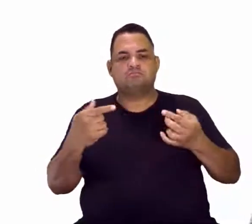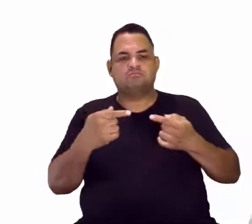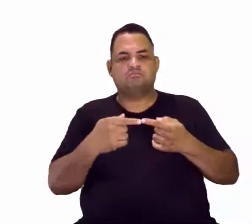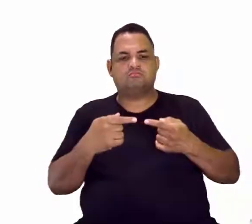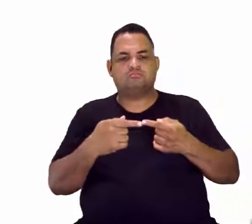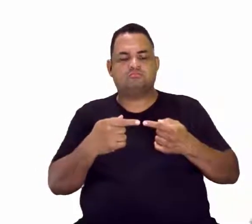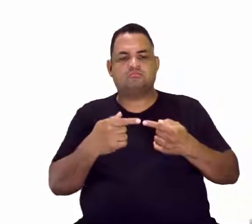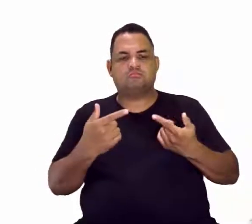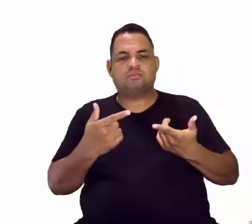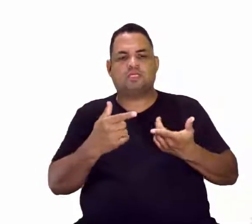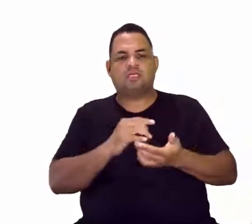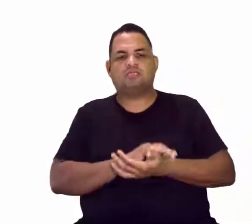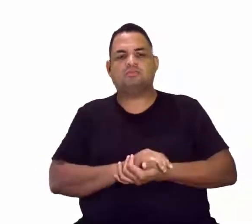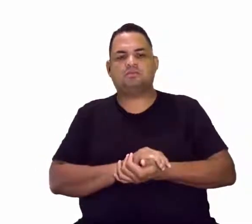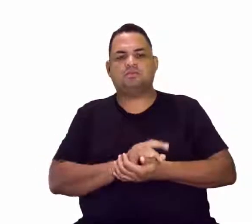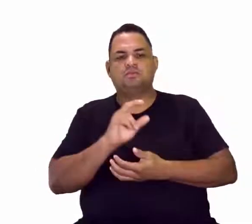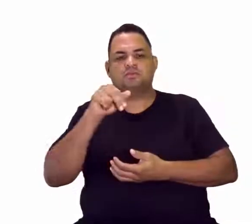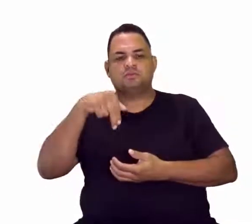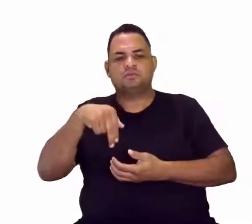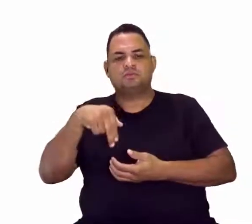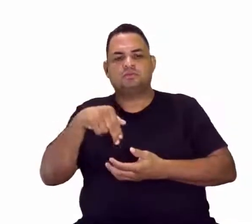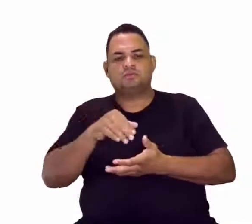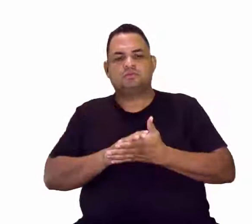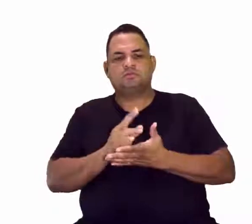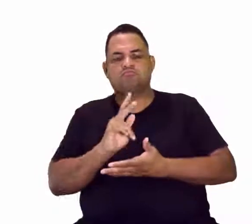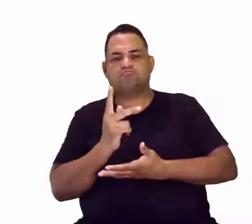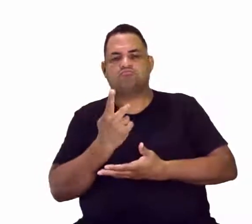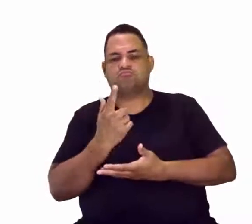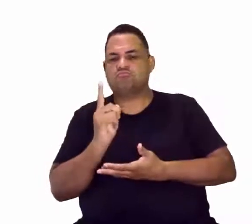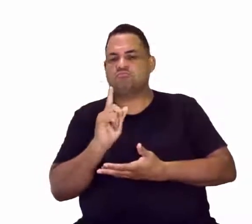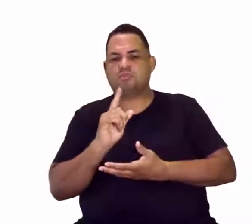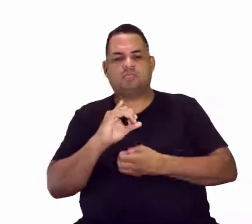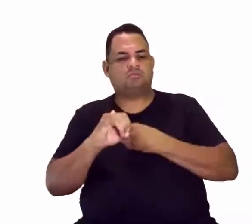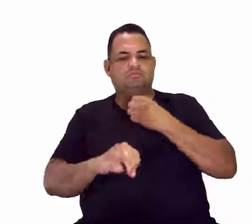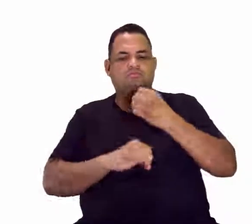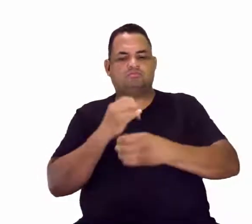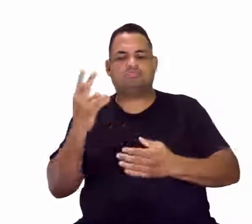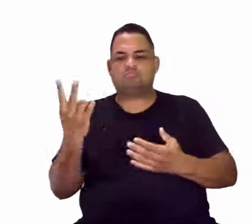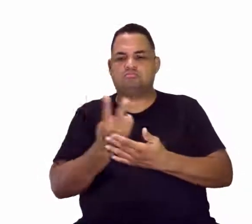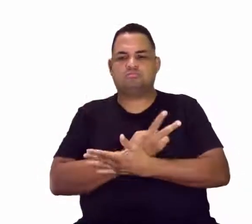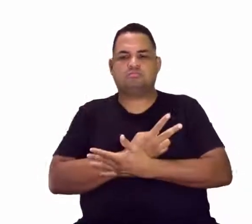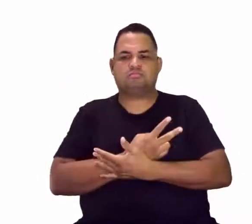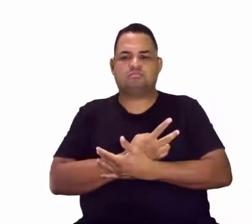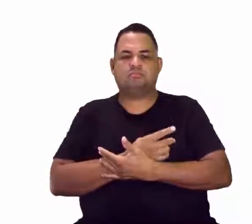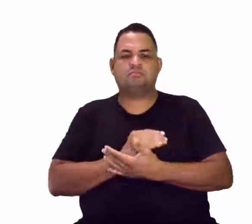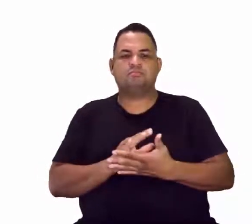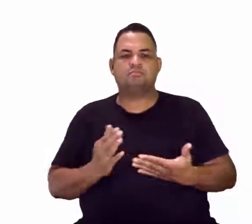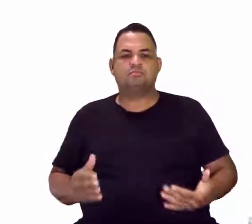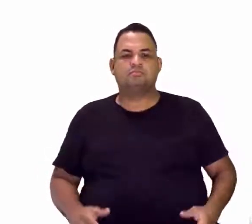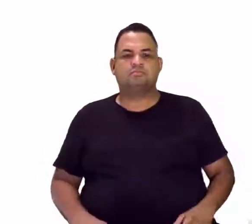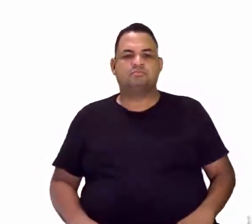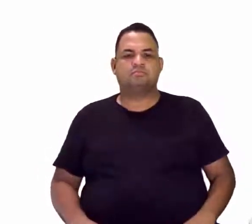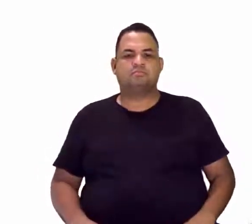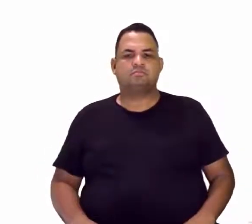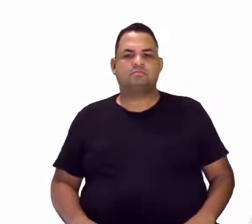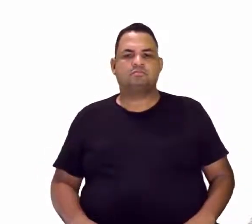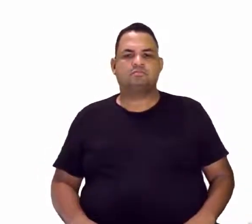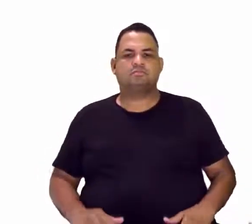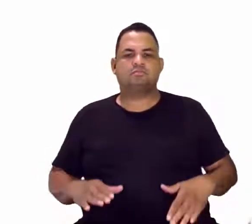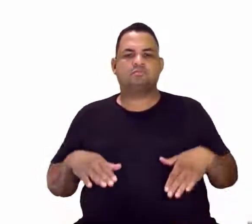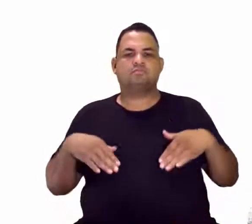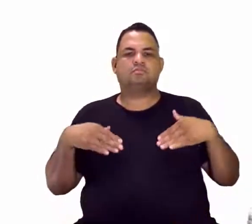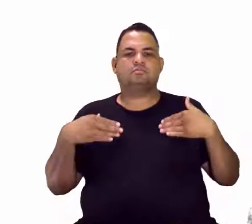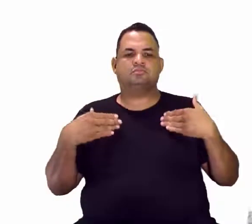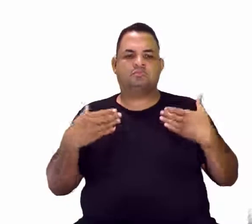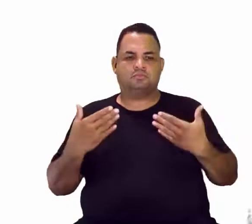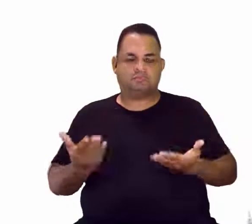ao nitrogênio, galera, esse hidrogênio aqui ele não seria ionizável, tá? Nos ácidos onde nós